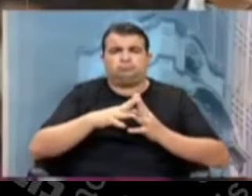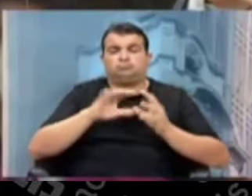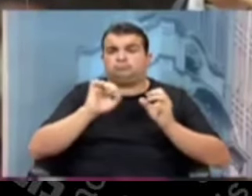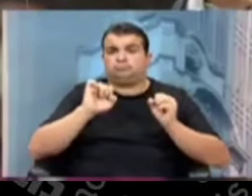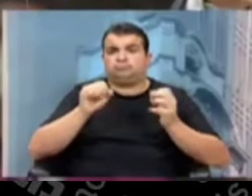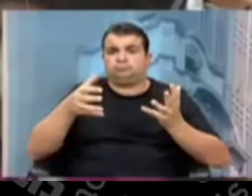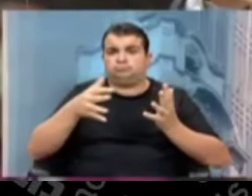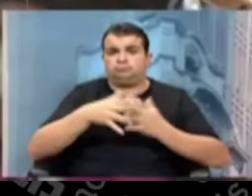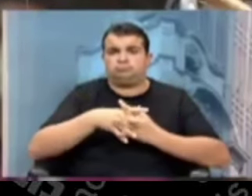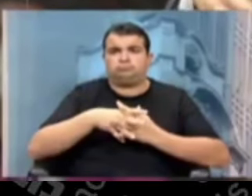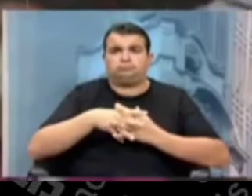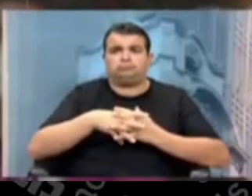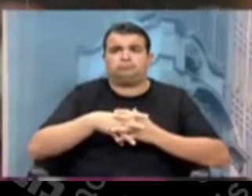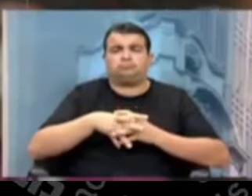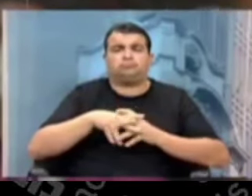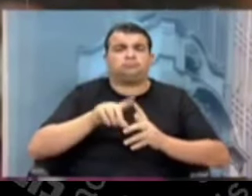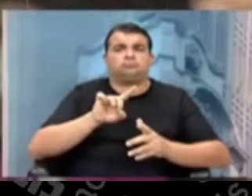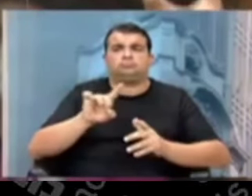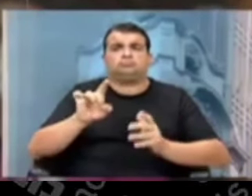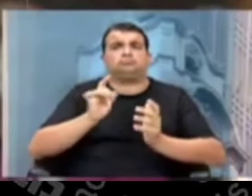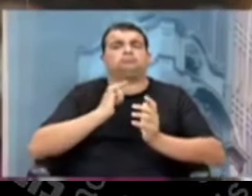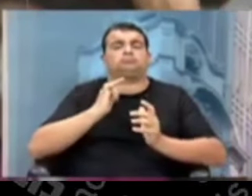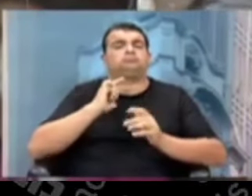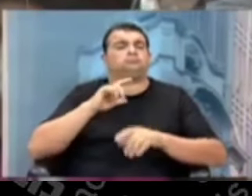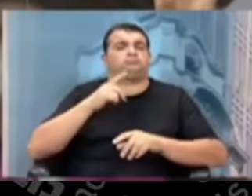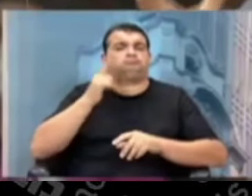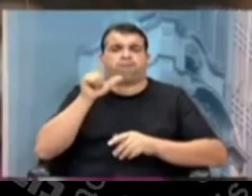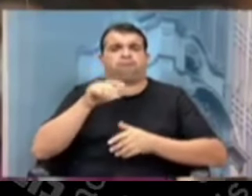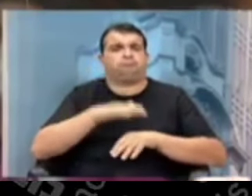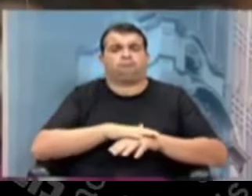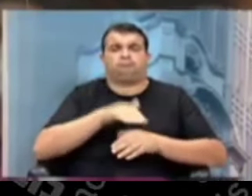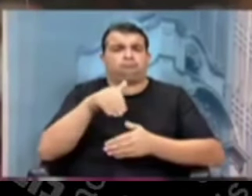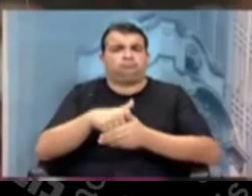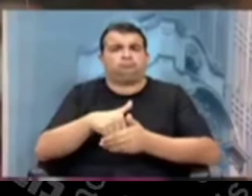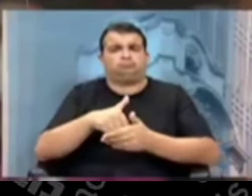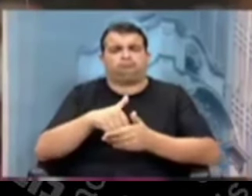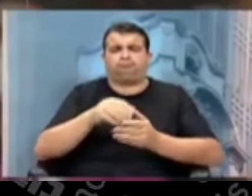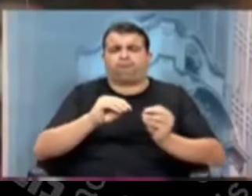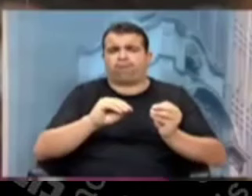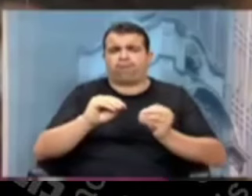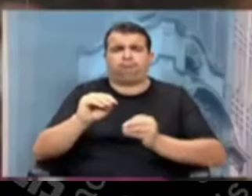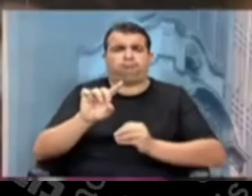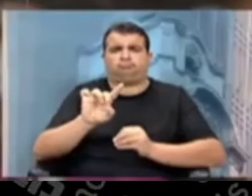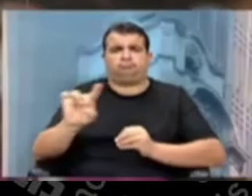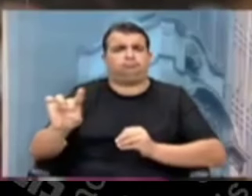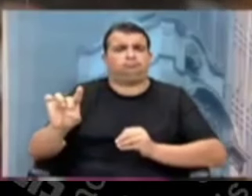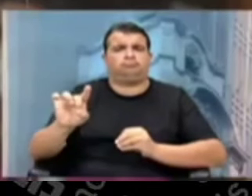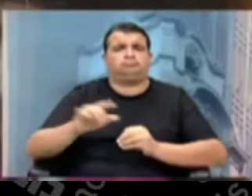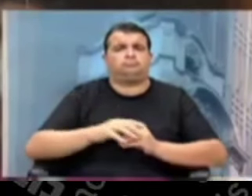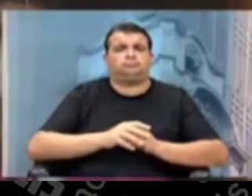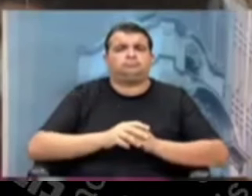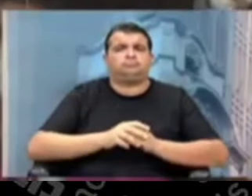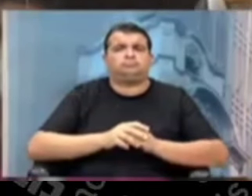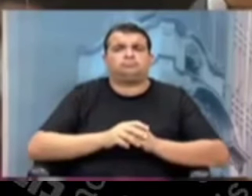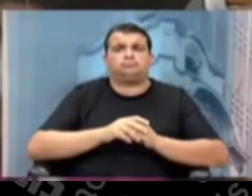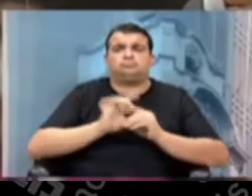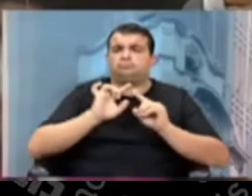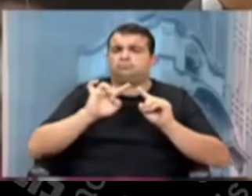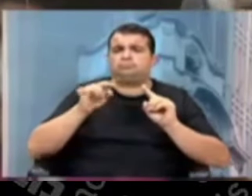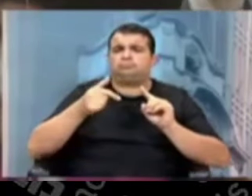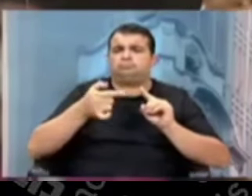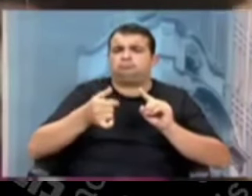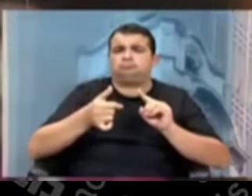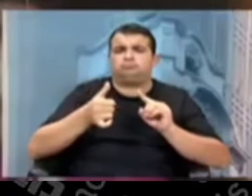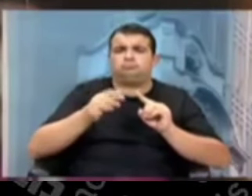hoje a a extrema-direita ela dá mais volto Então vamos para extrema-direita mas daqui a